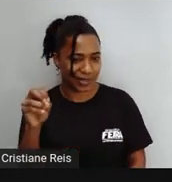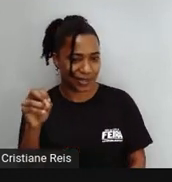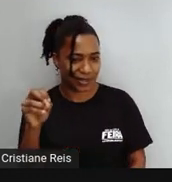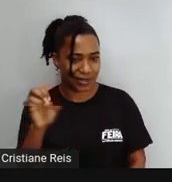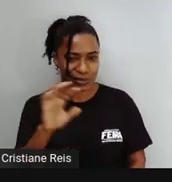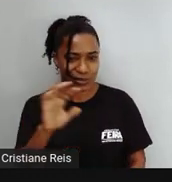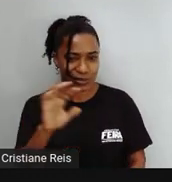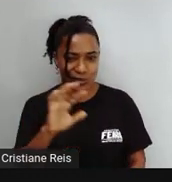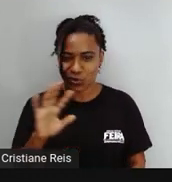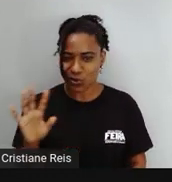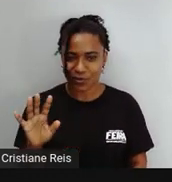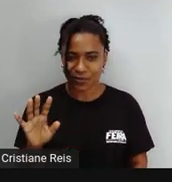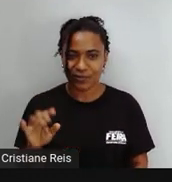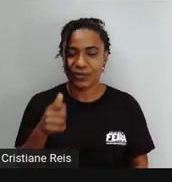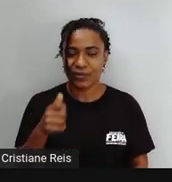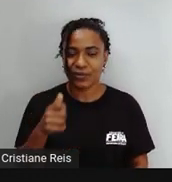são